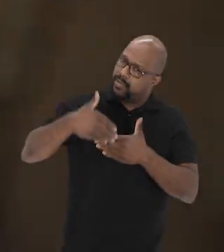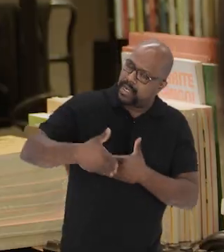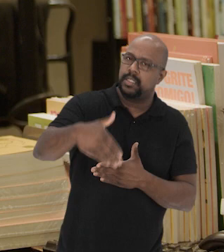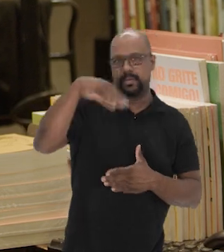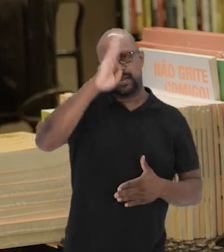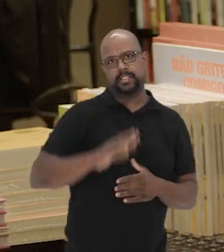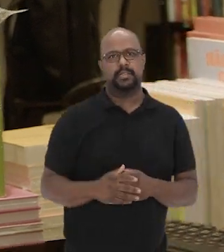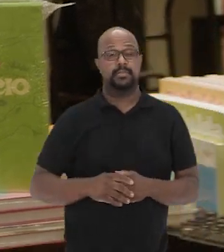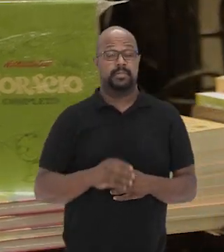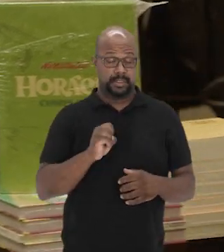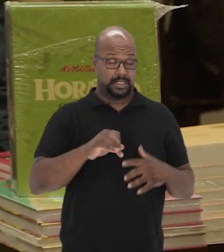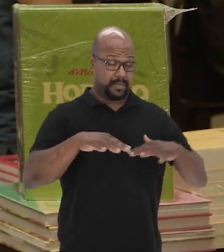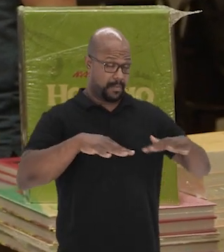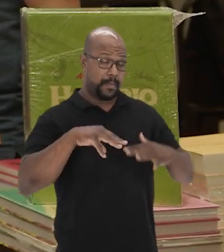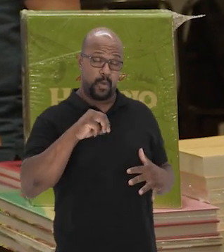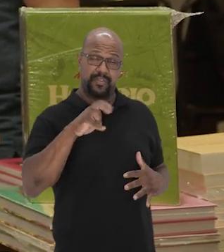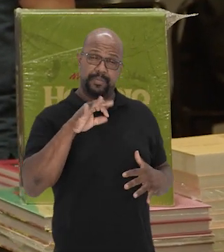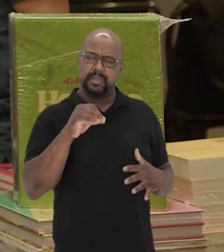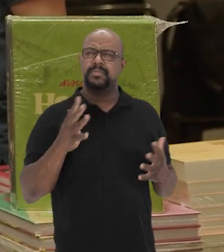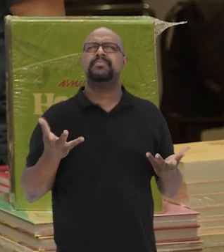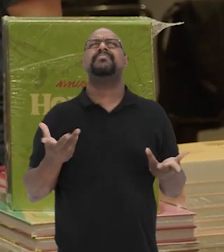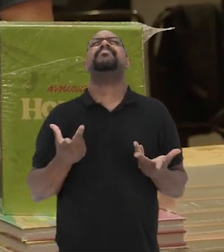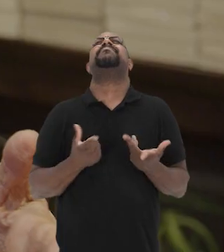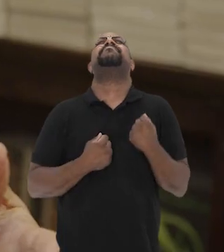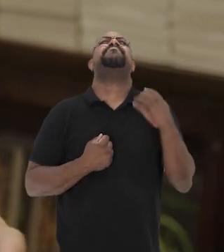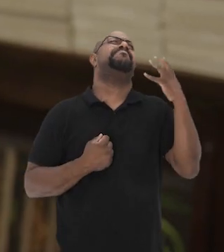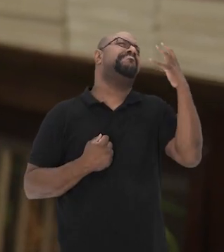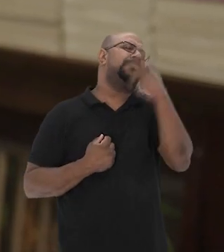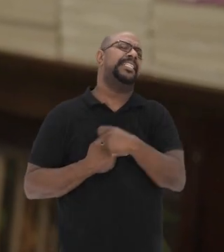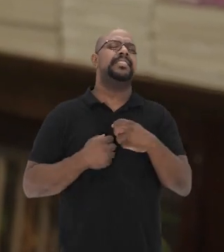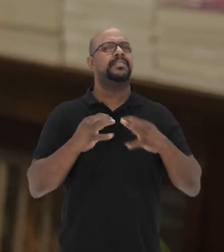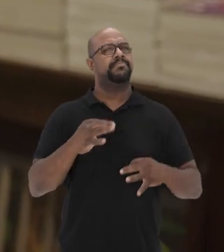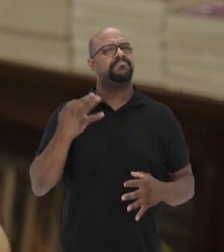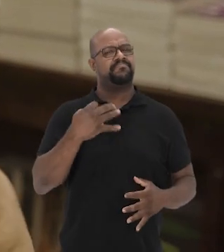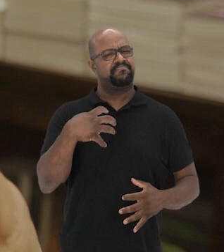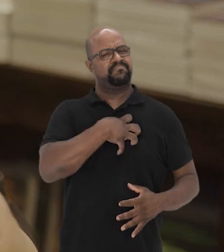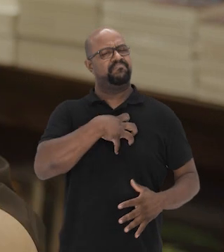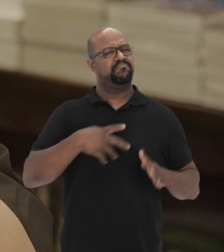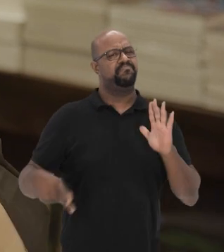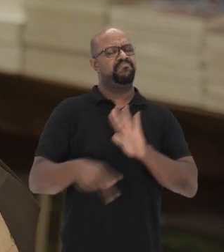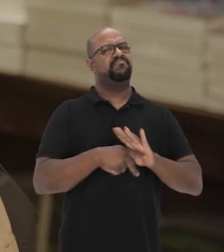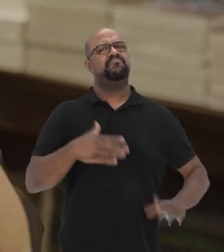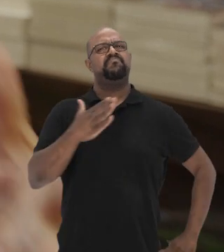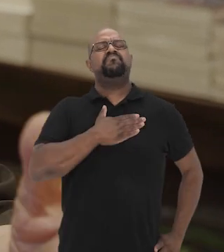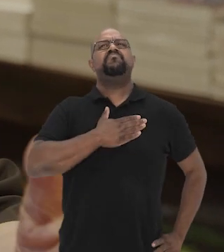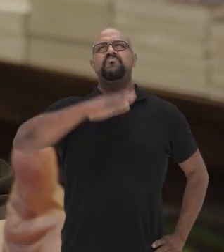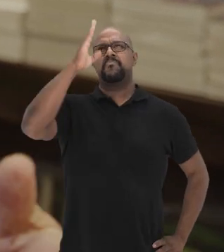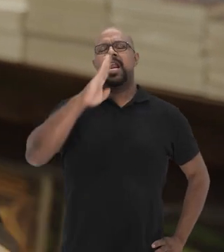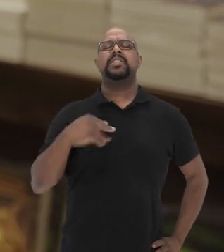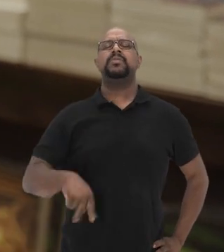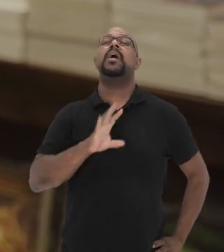Brasil esse movimento é de uma beleza e de um patriotismo e de um amor ao